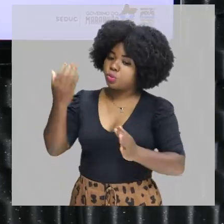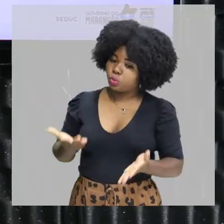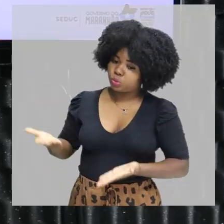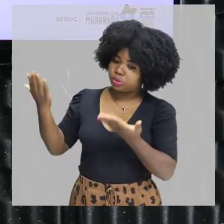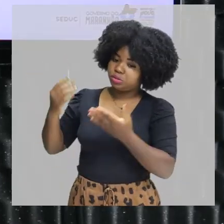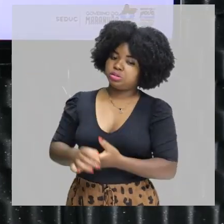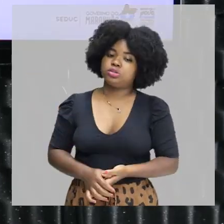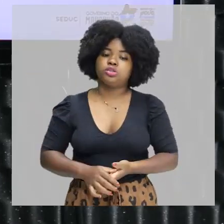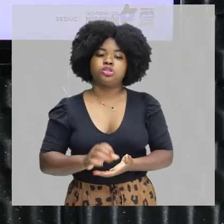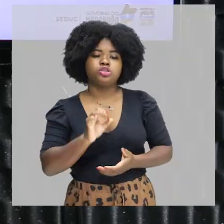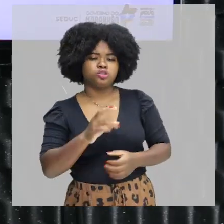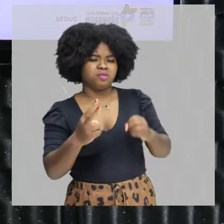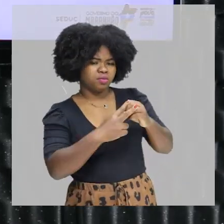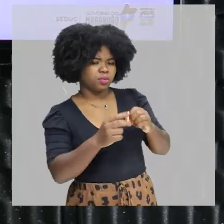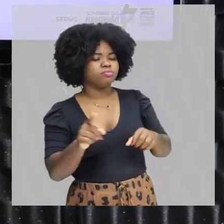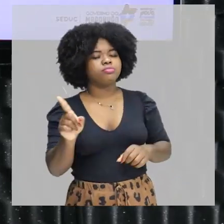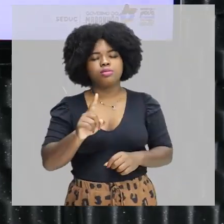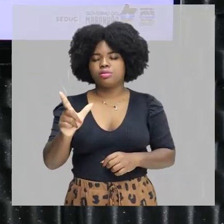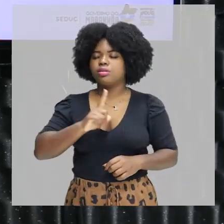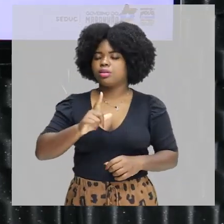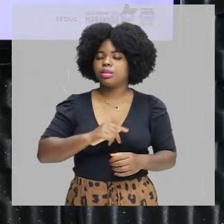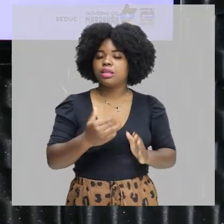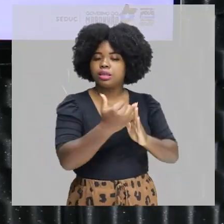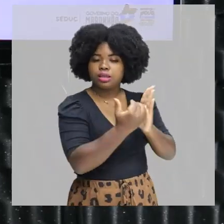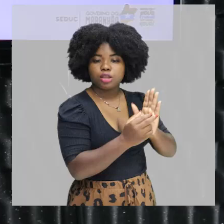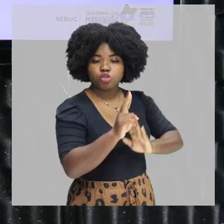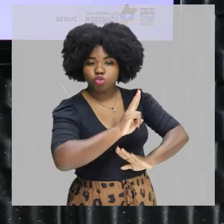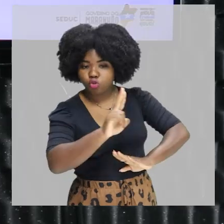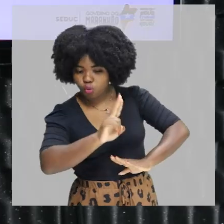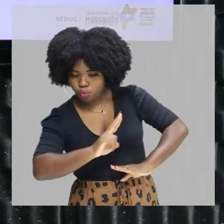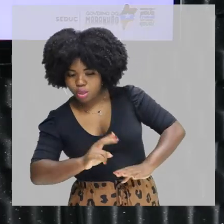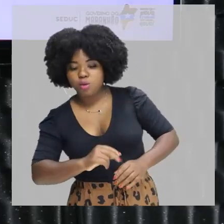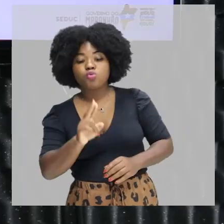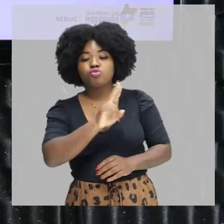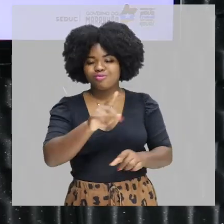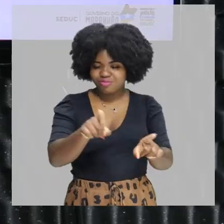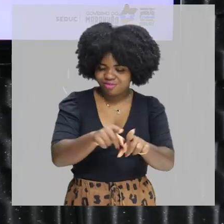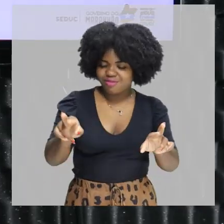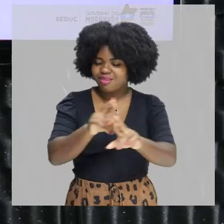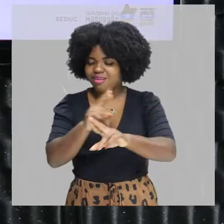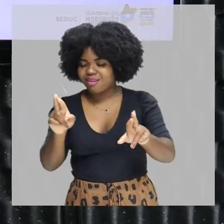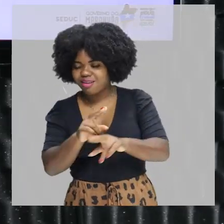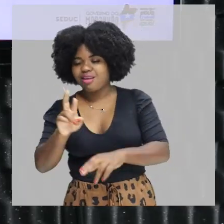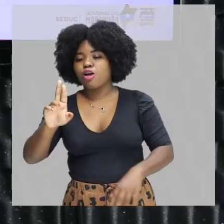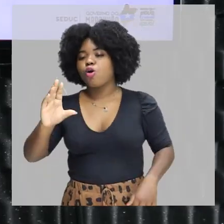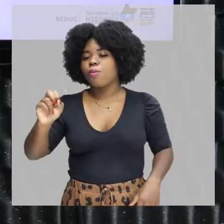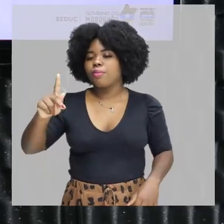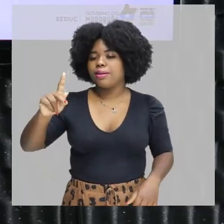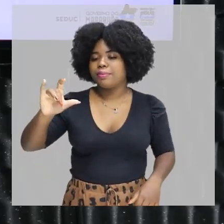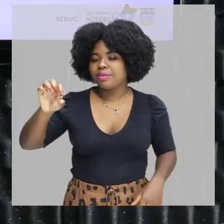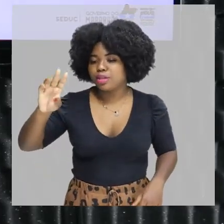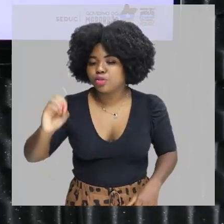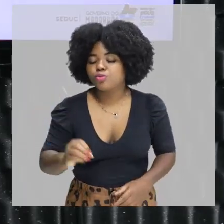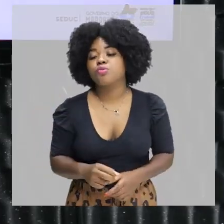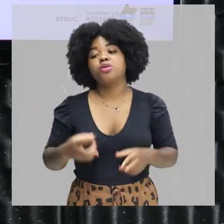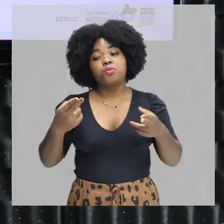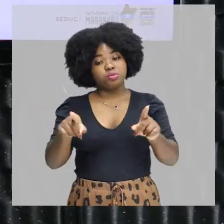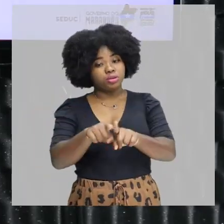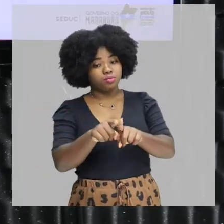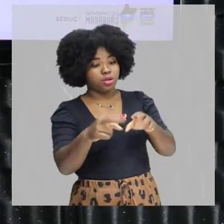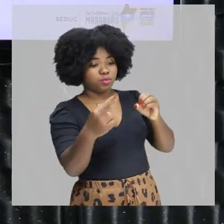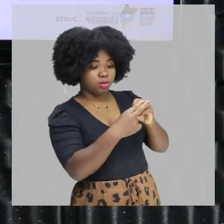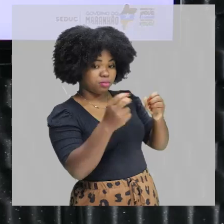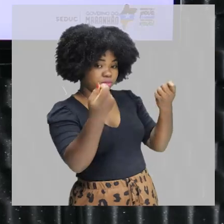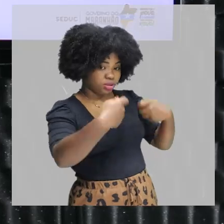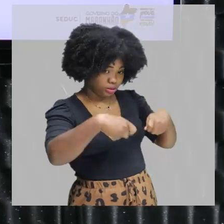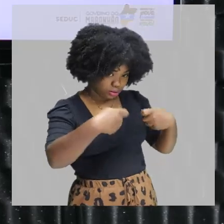verbal, existe também a regência nominal. O nome também se relaciona com os seus complementos, assim como os verbos precisam de complementos a